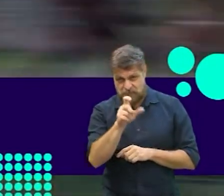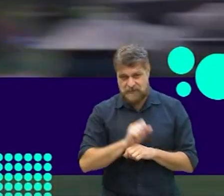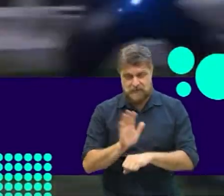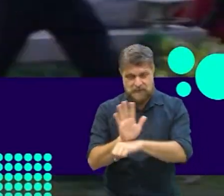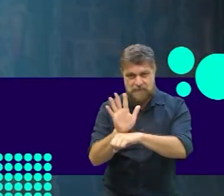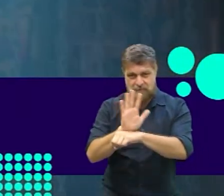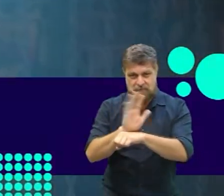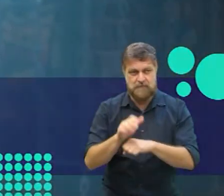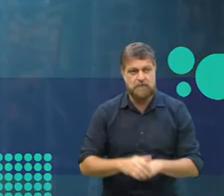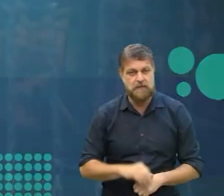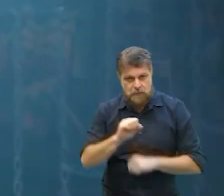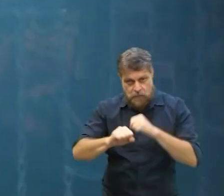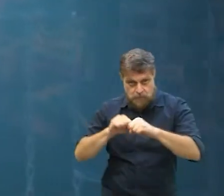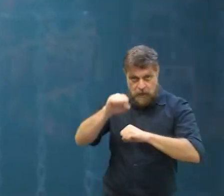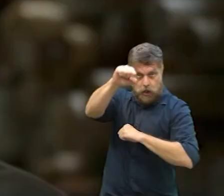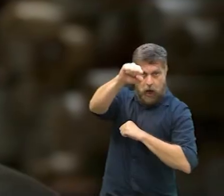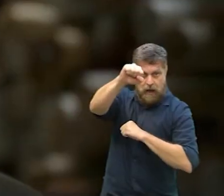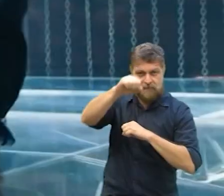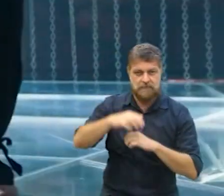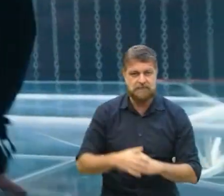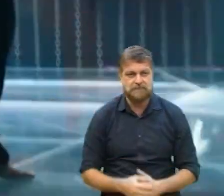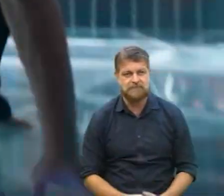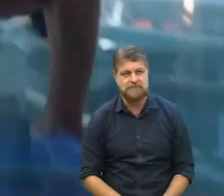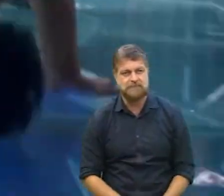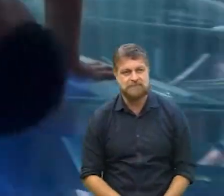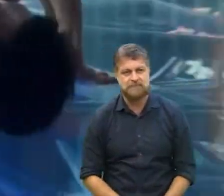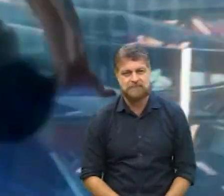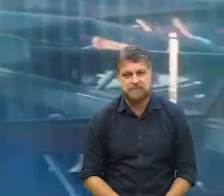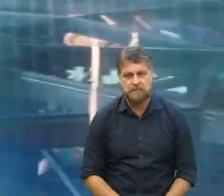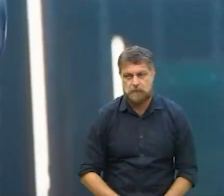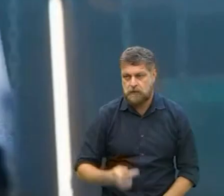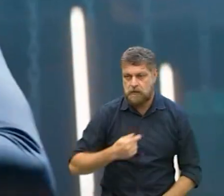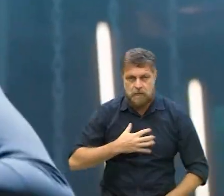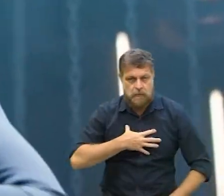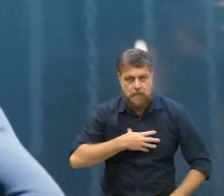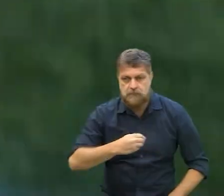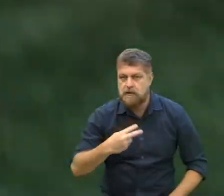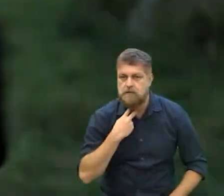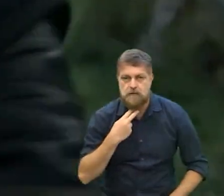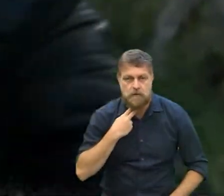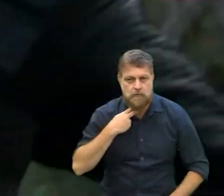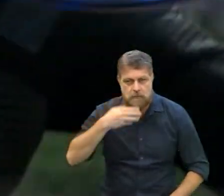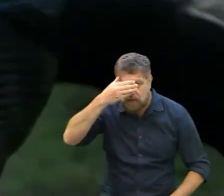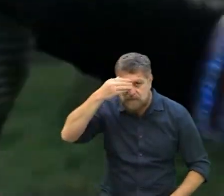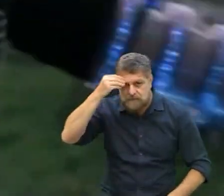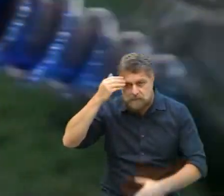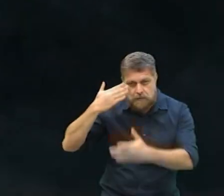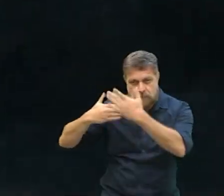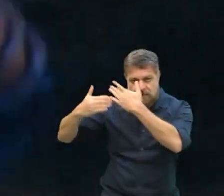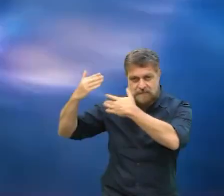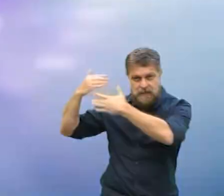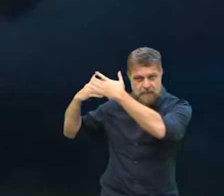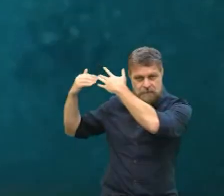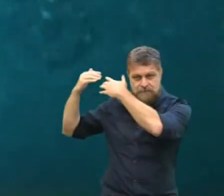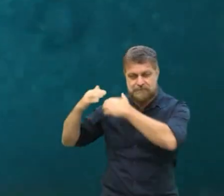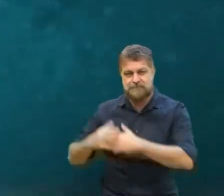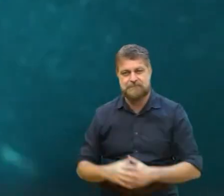universo cinematográfico Marvel. Meu filho, não pode fugir do passado.